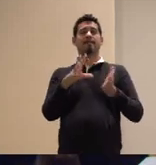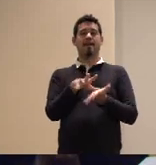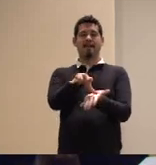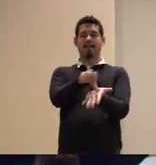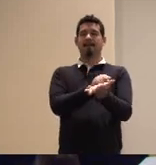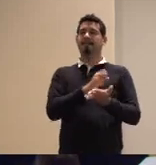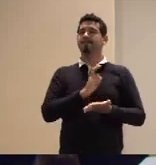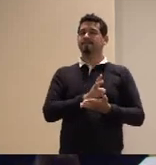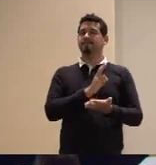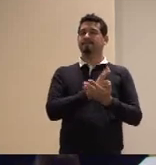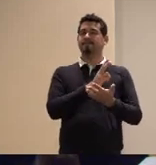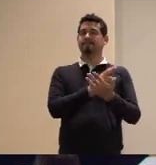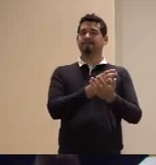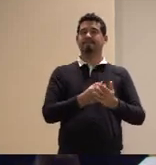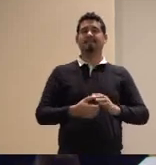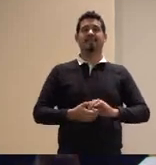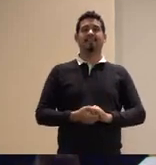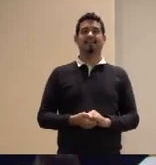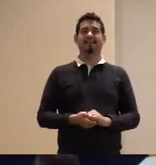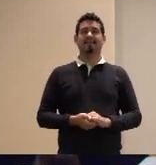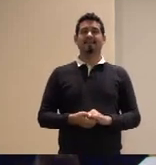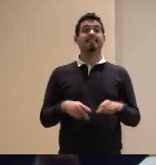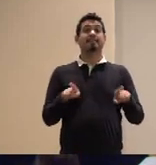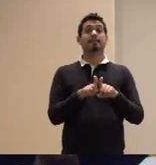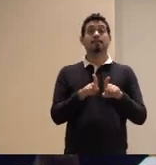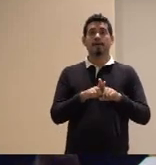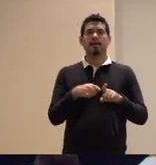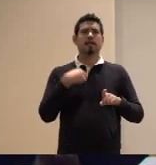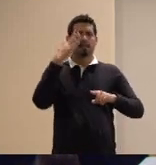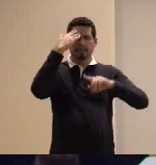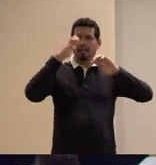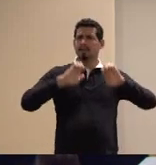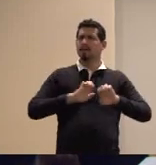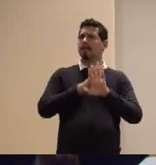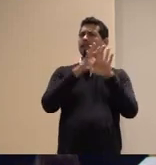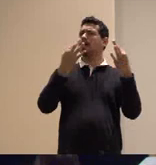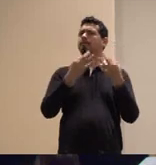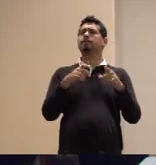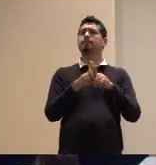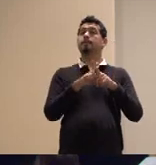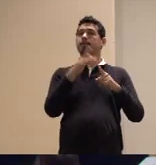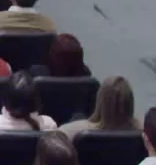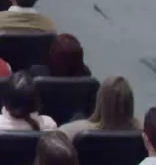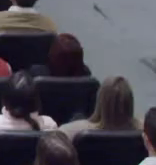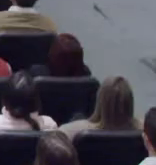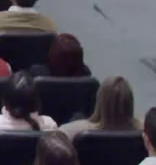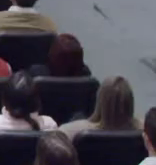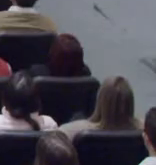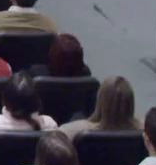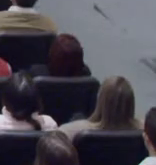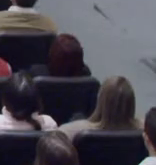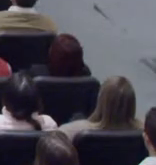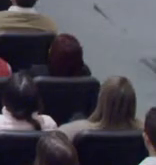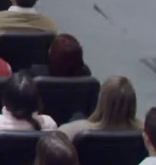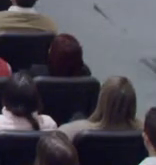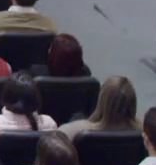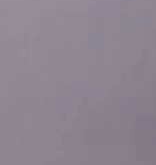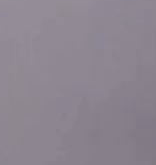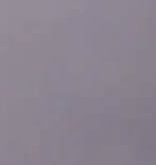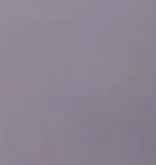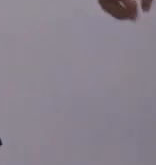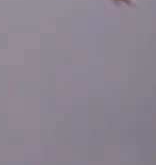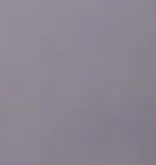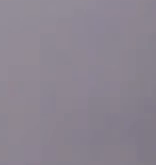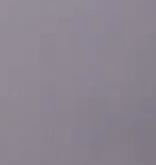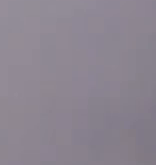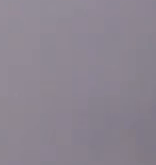lá também. E ainda solicitamos a compreensão de vocês, visto que temos aí duas mesas de debates durante